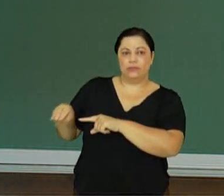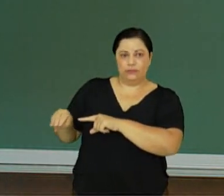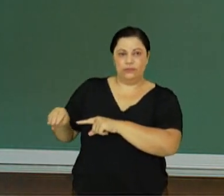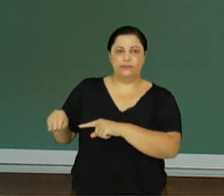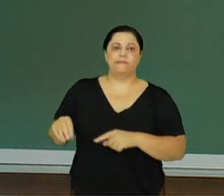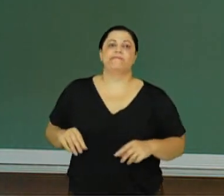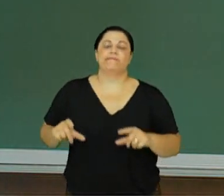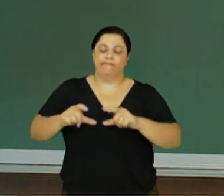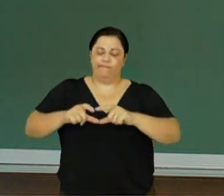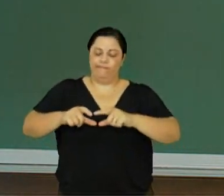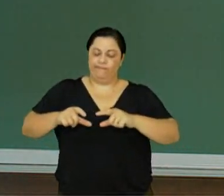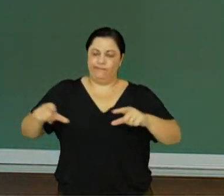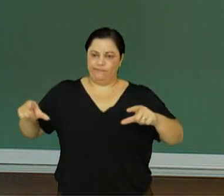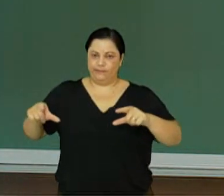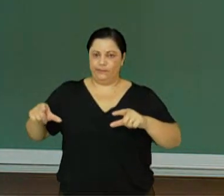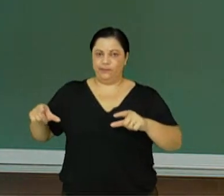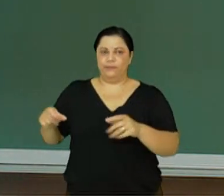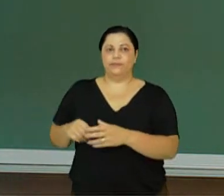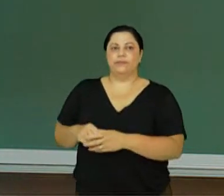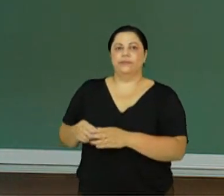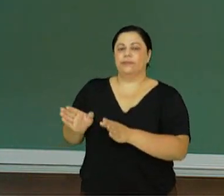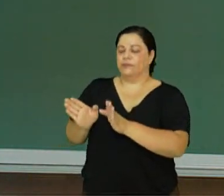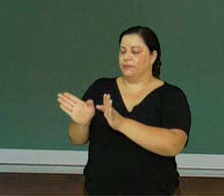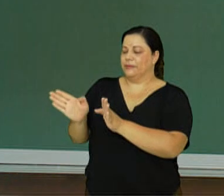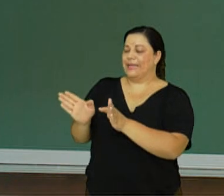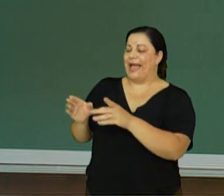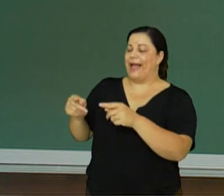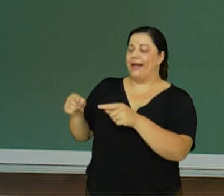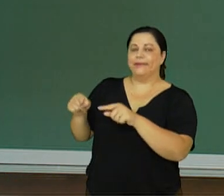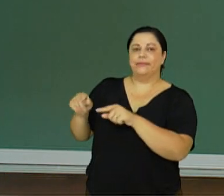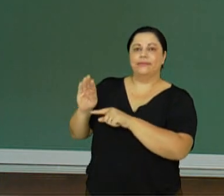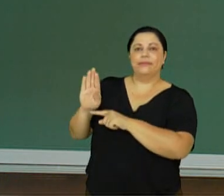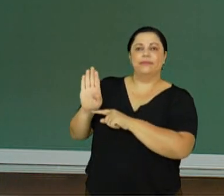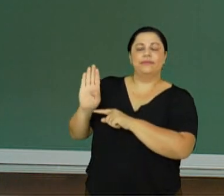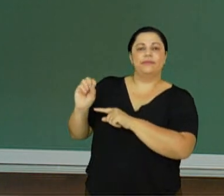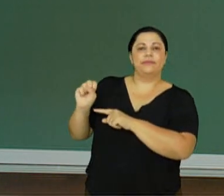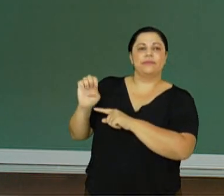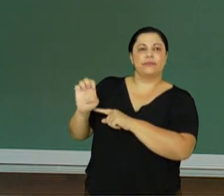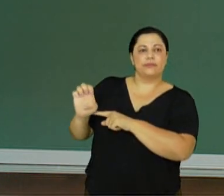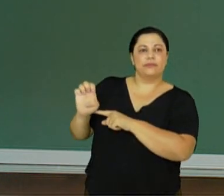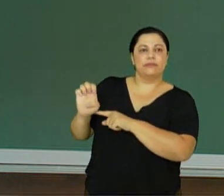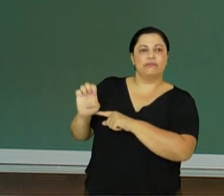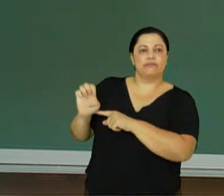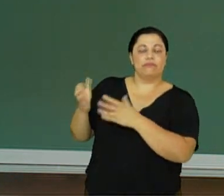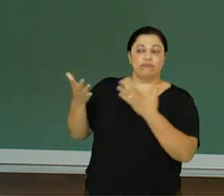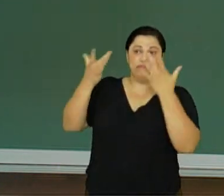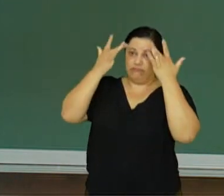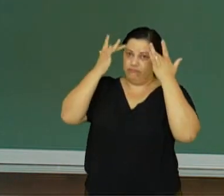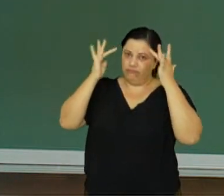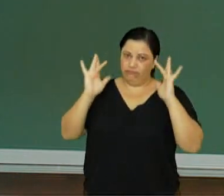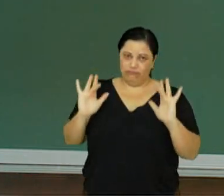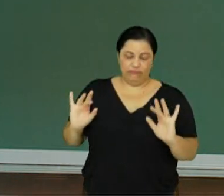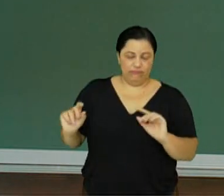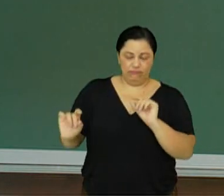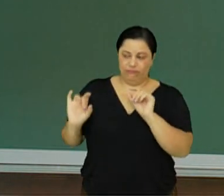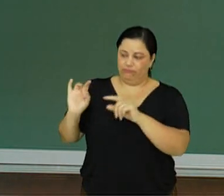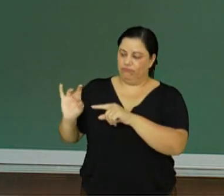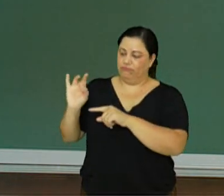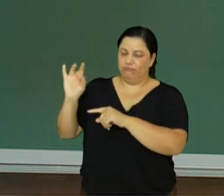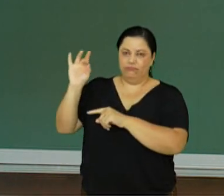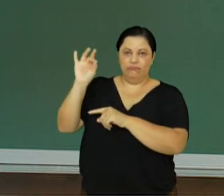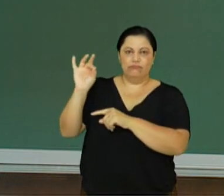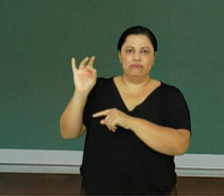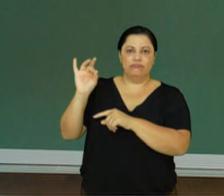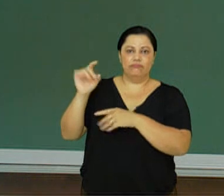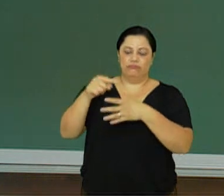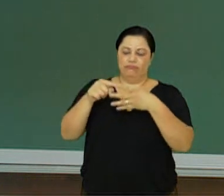Esta base aqui, cada lado vale 6 centímetros. A gente não tem informação de quanto é cada base, porém